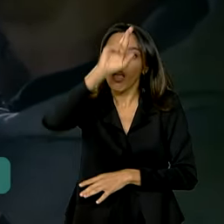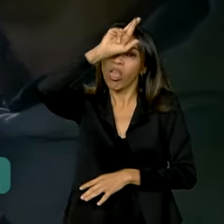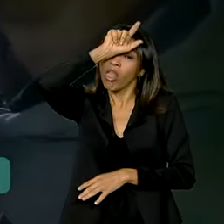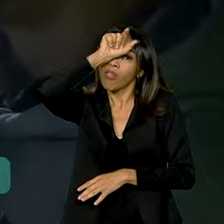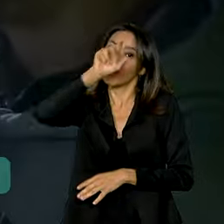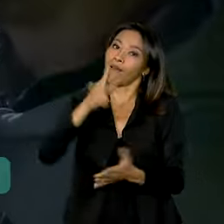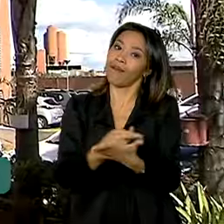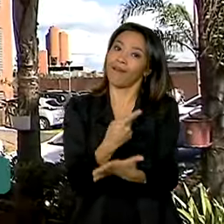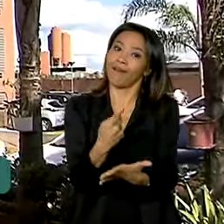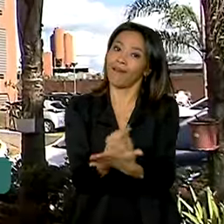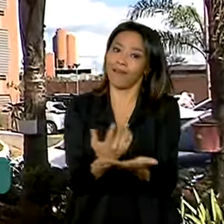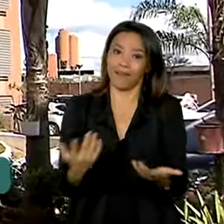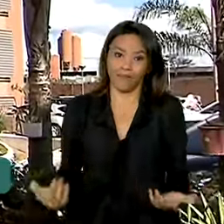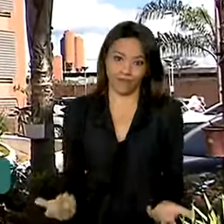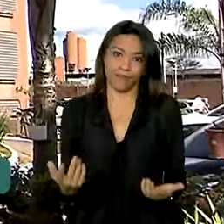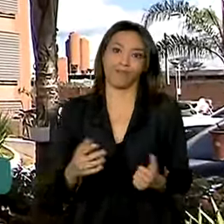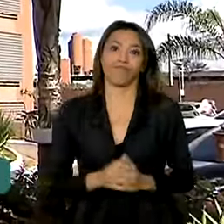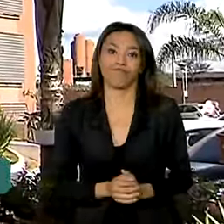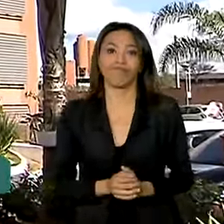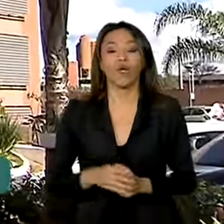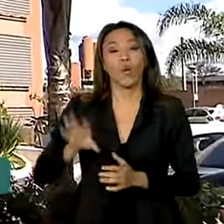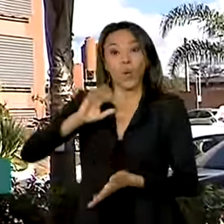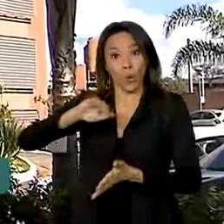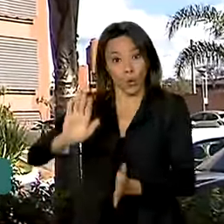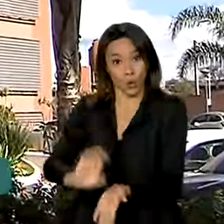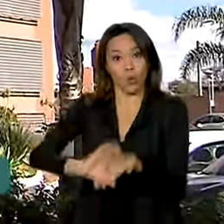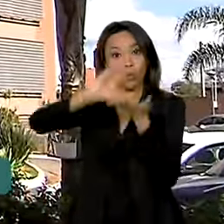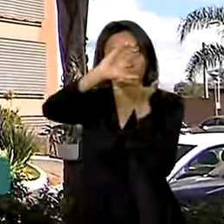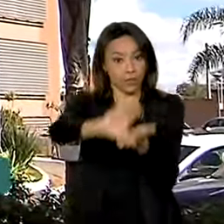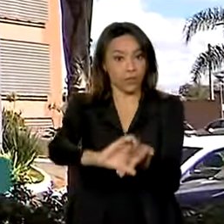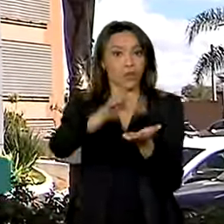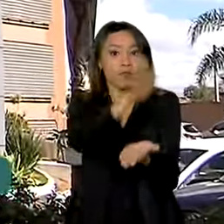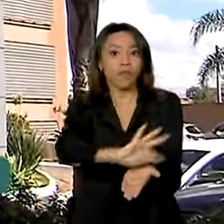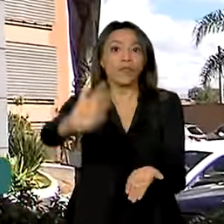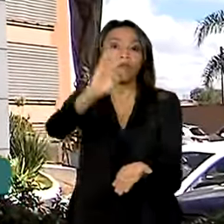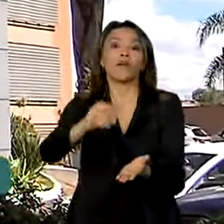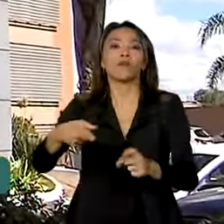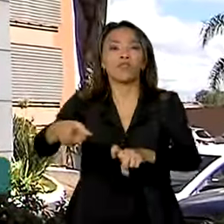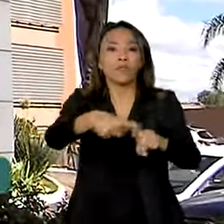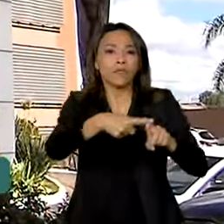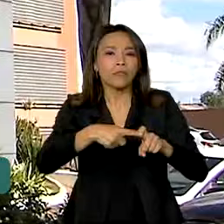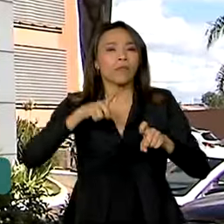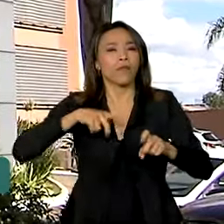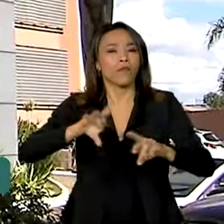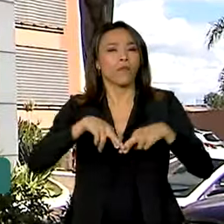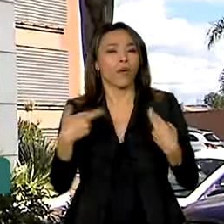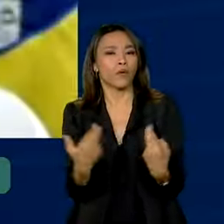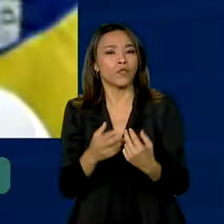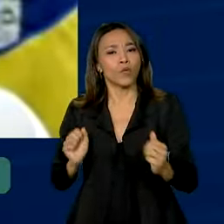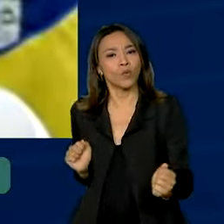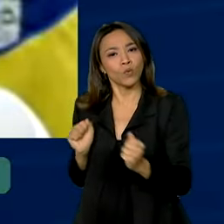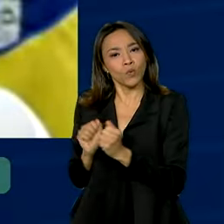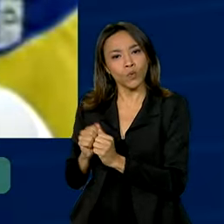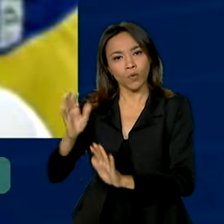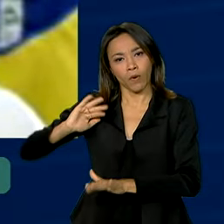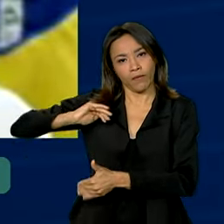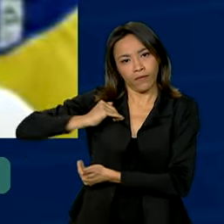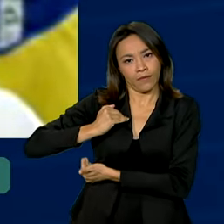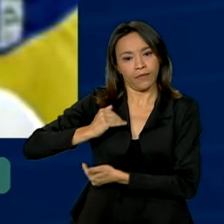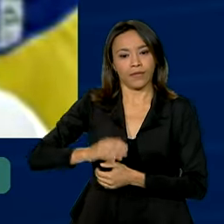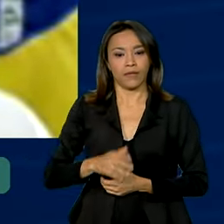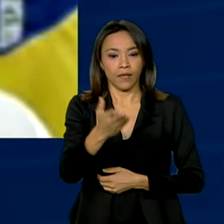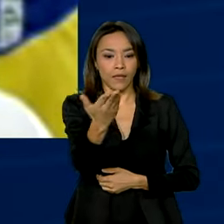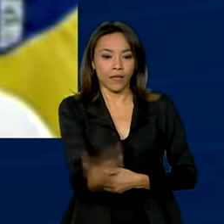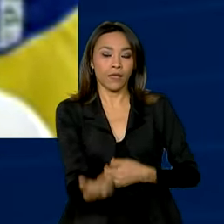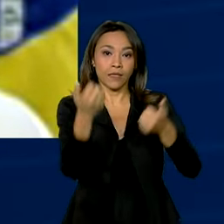enganosa, segundo manifestação do Conselho Federal de Medicina durante reunião da Anvisa. A regulamentação